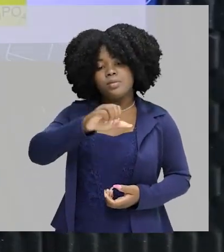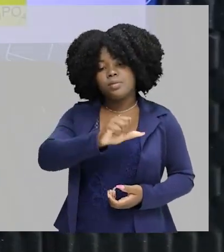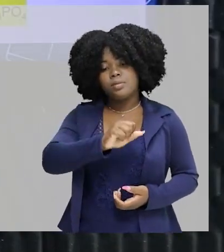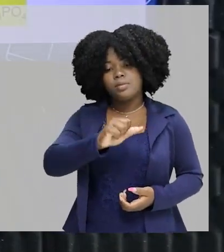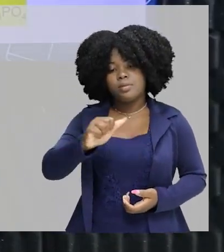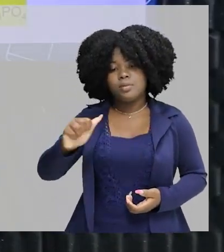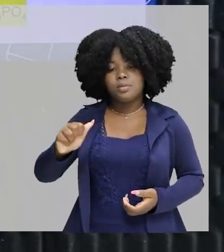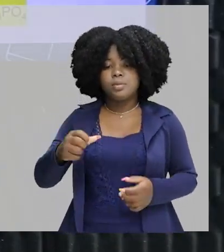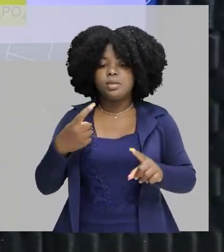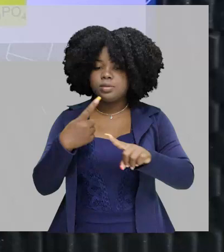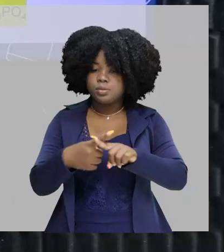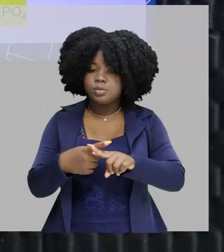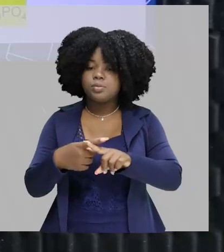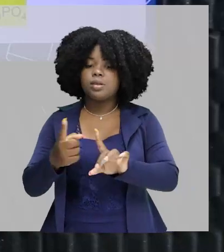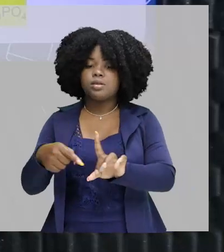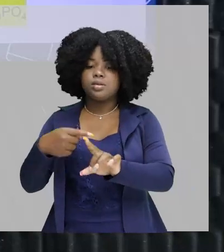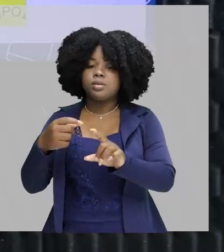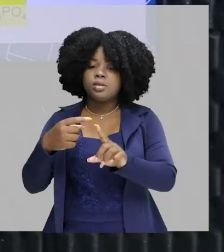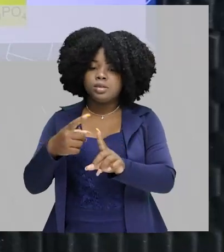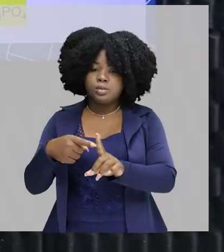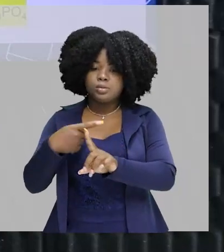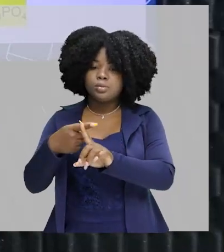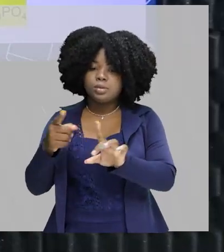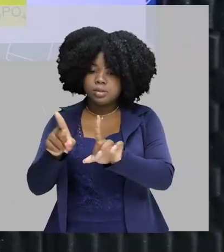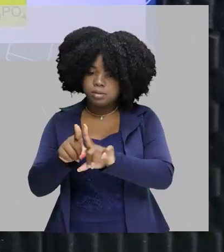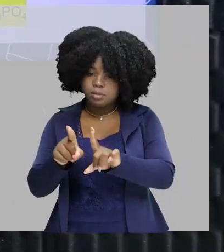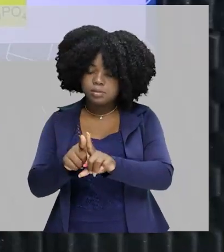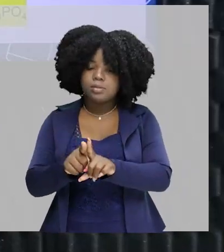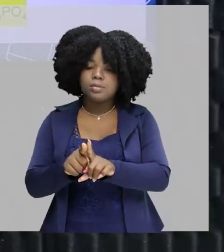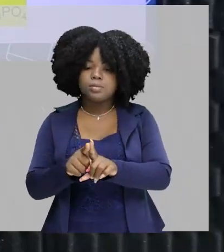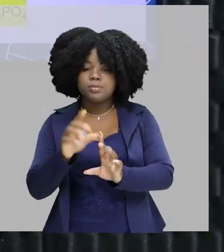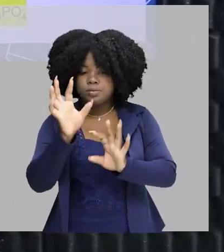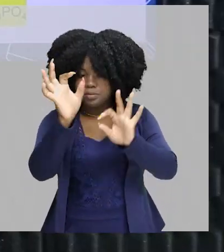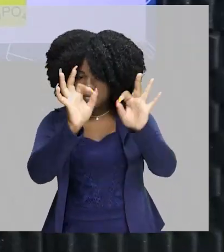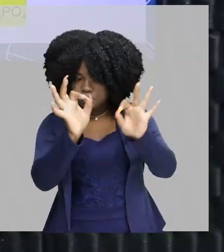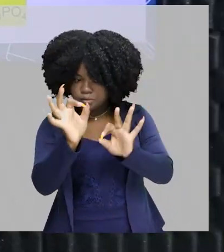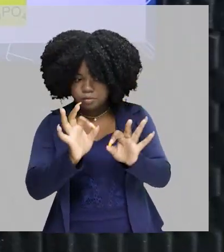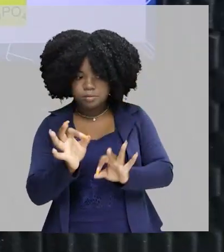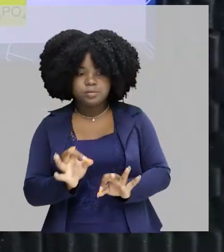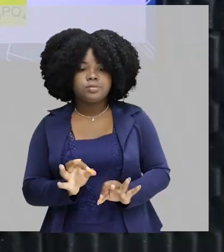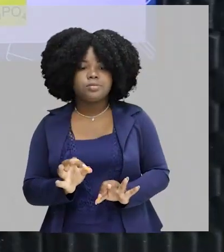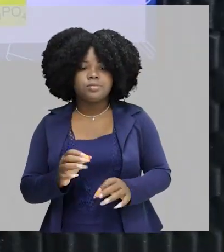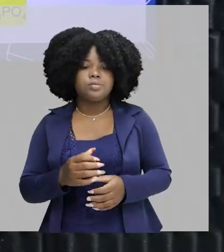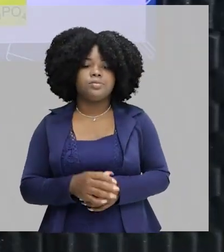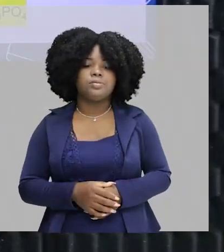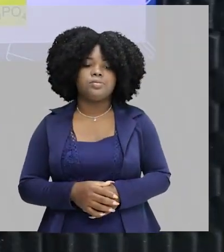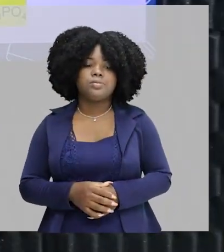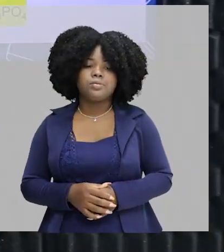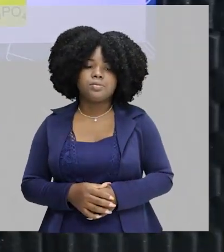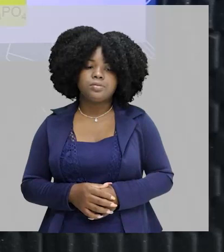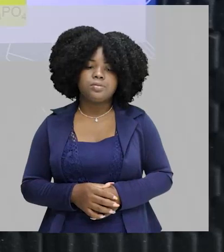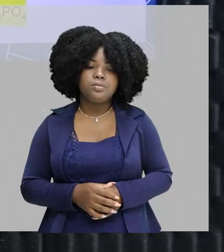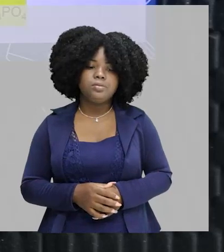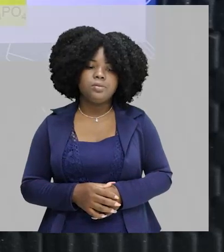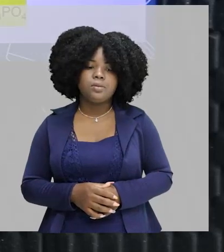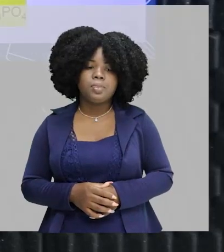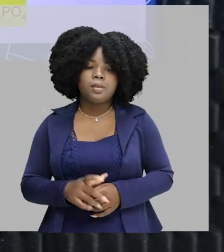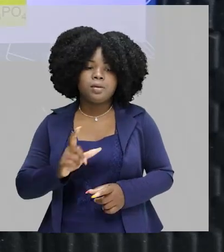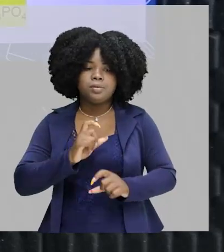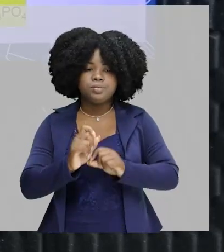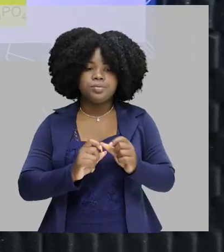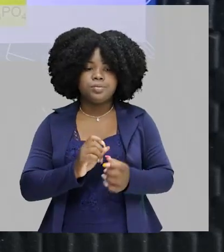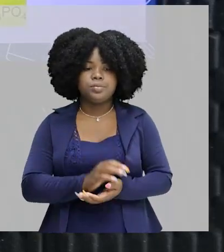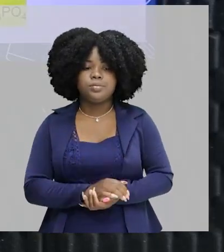atômicas, multiplicar, somar e fazendo esse exercício para o fosfato de